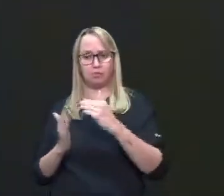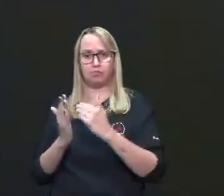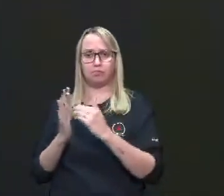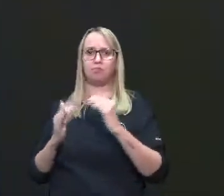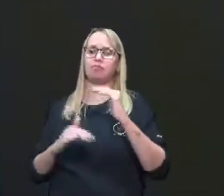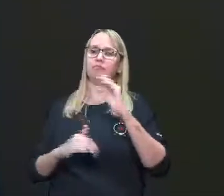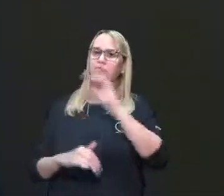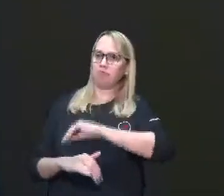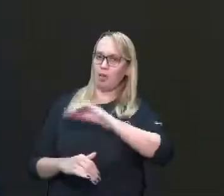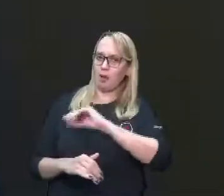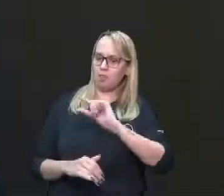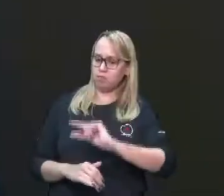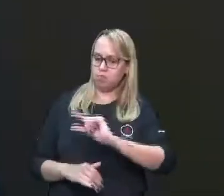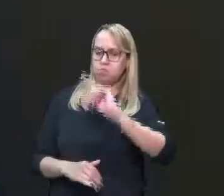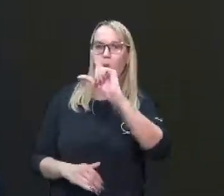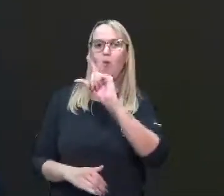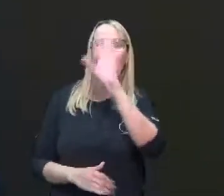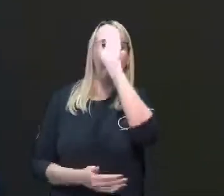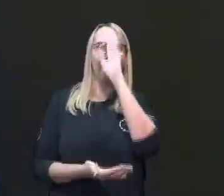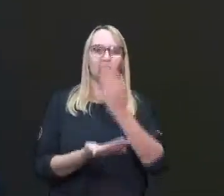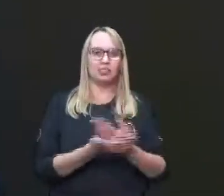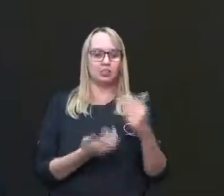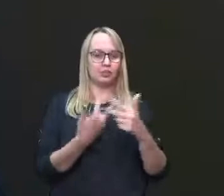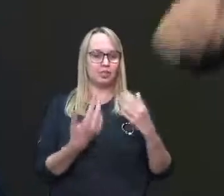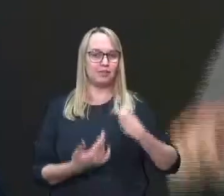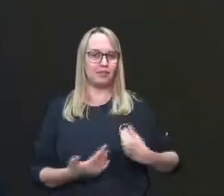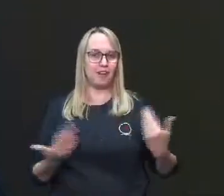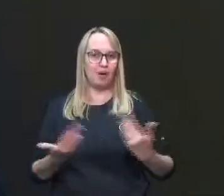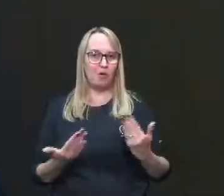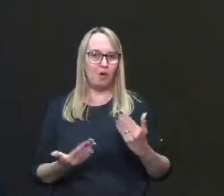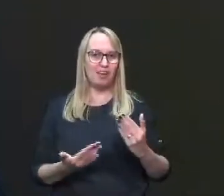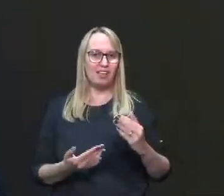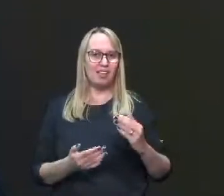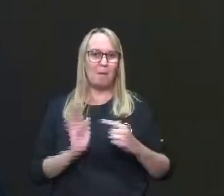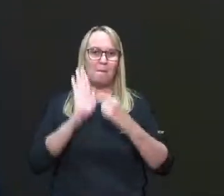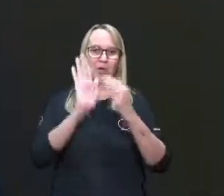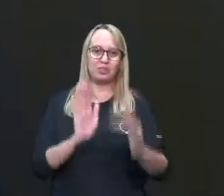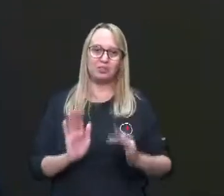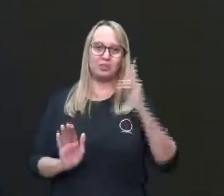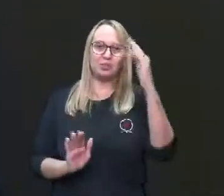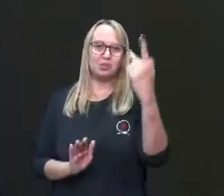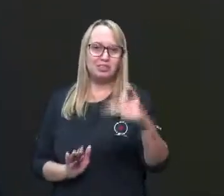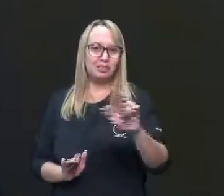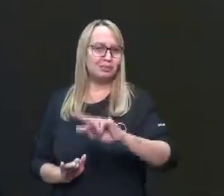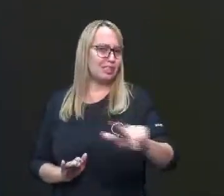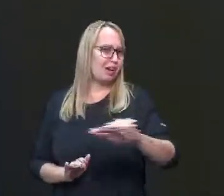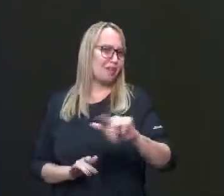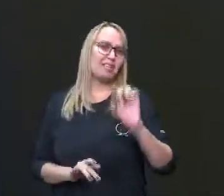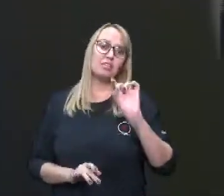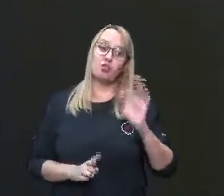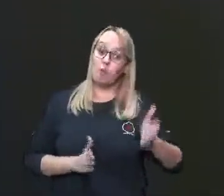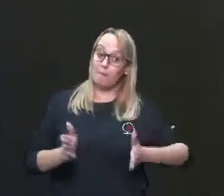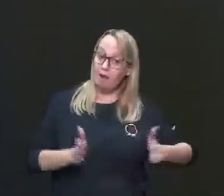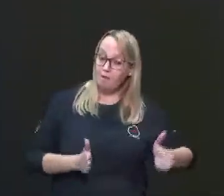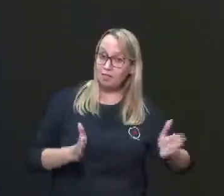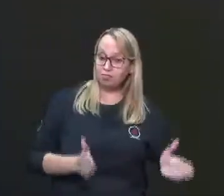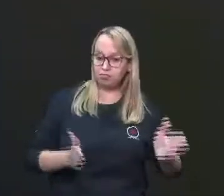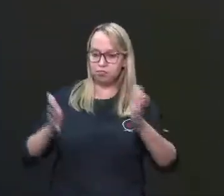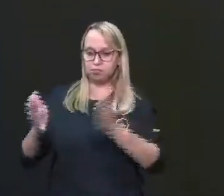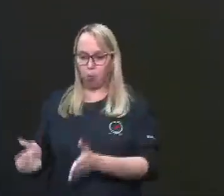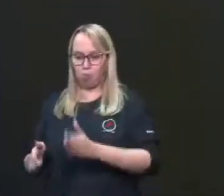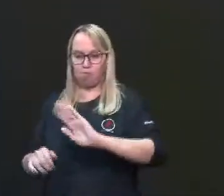fase, amigo, acredite, o que você vive não define tudo o que você vai ser, é só uma fase que está te preparando para a próxima